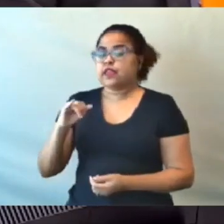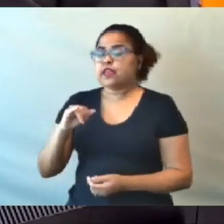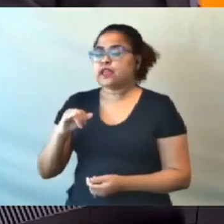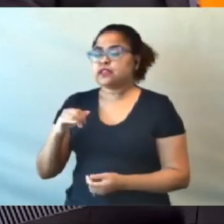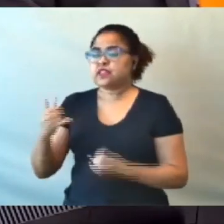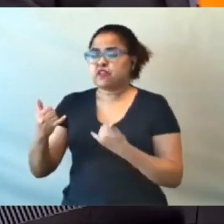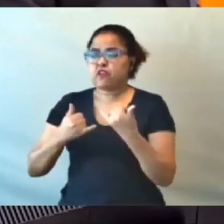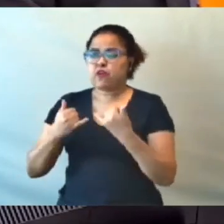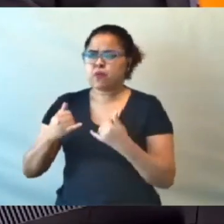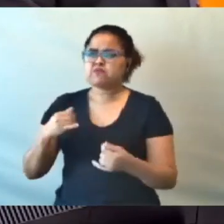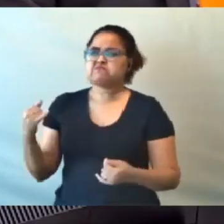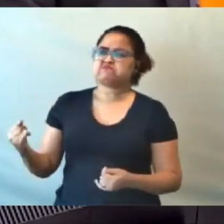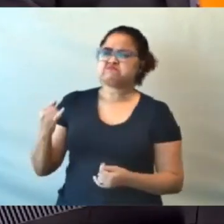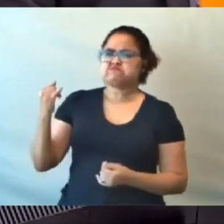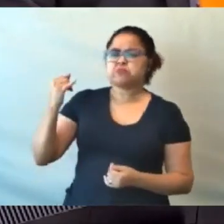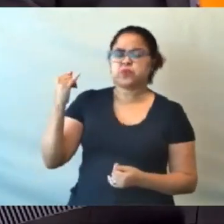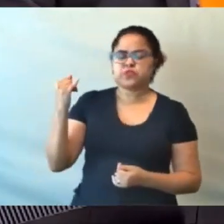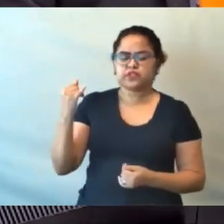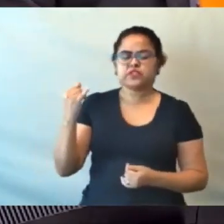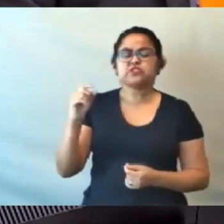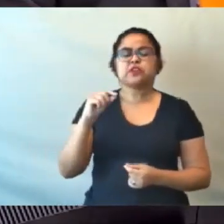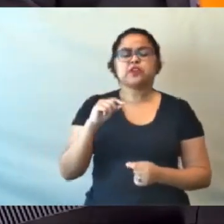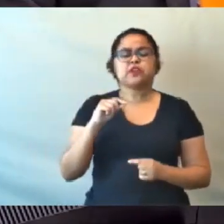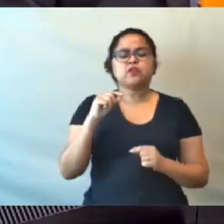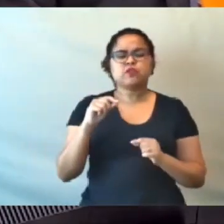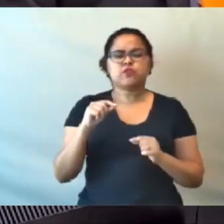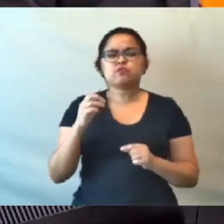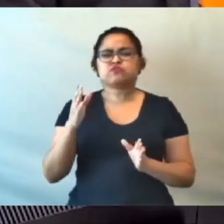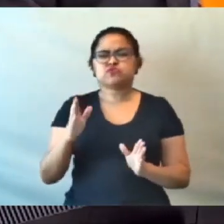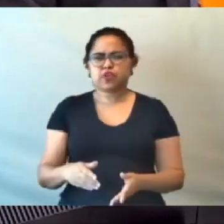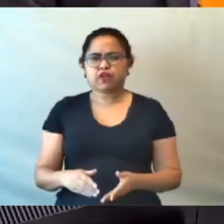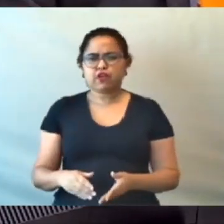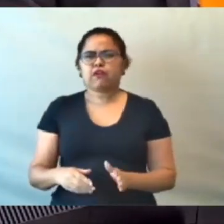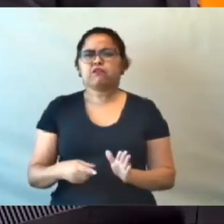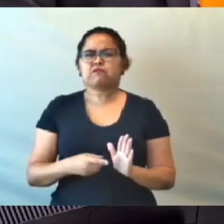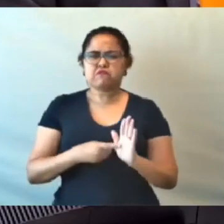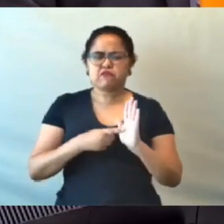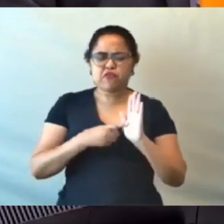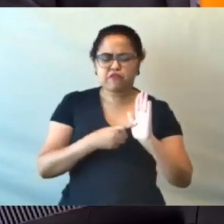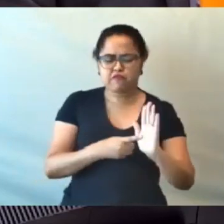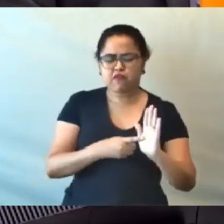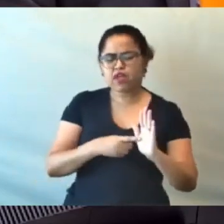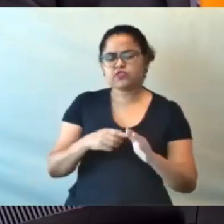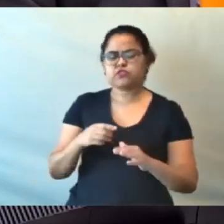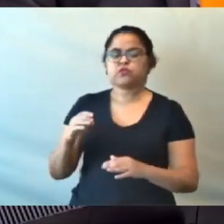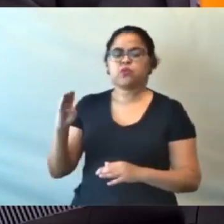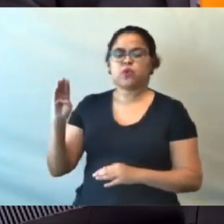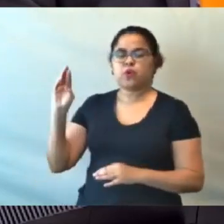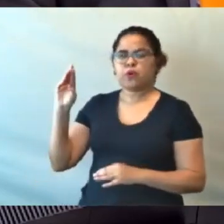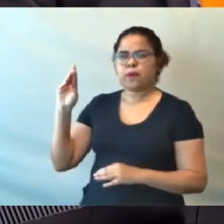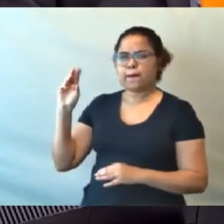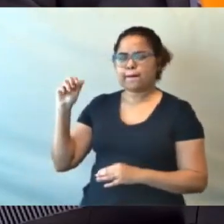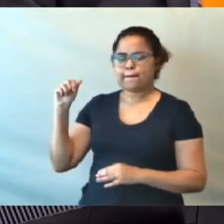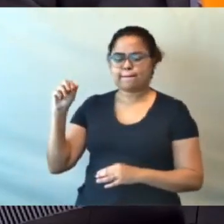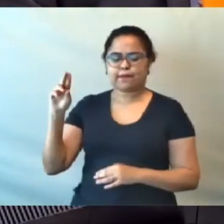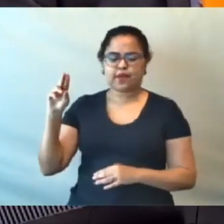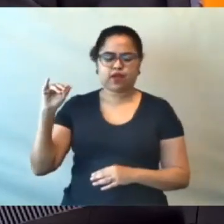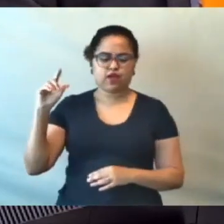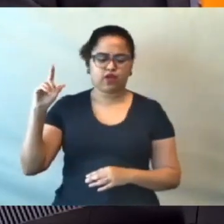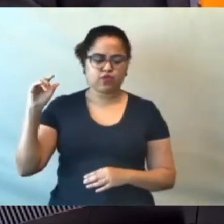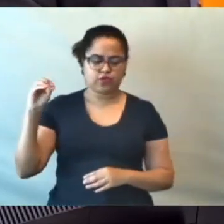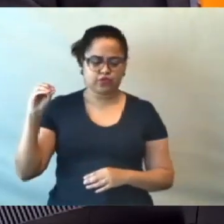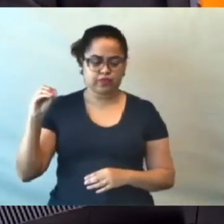Braulio, a nossa preocupação é com relação à aplicação do recurso público e